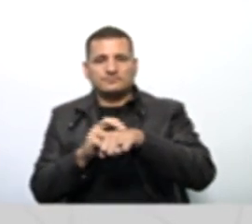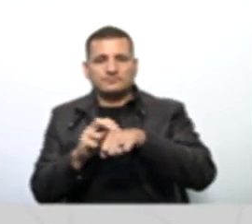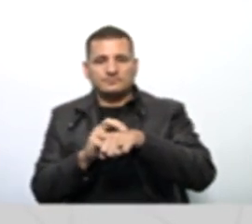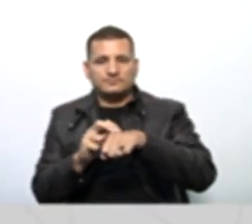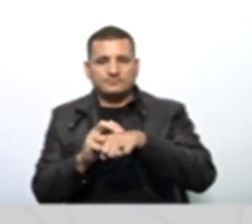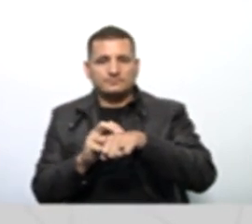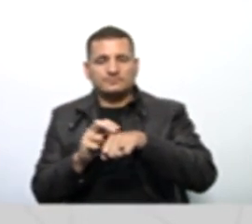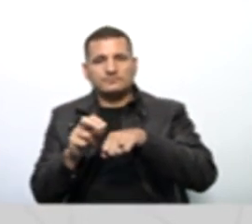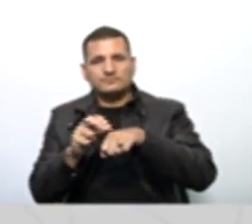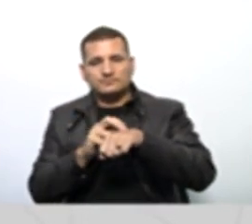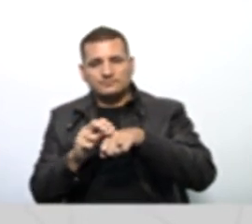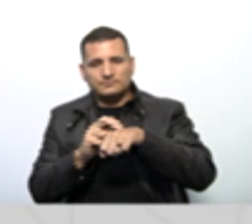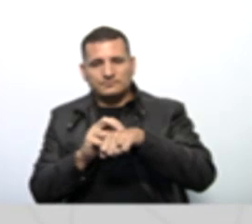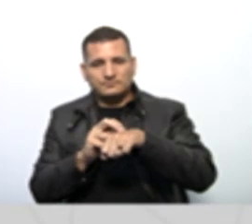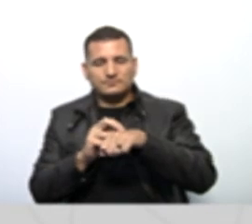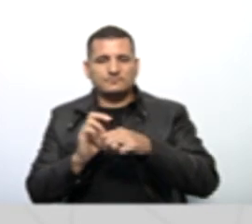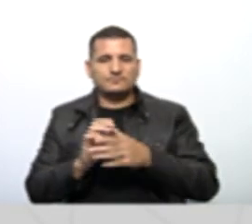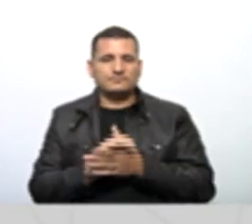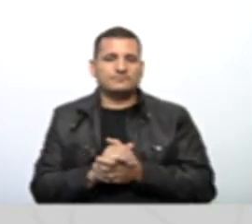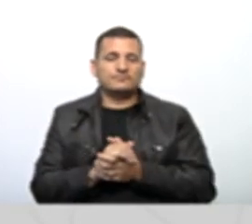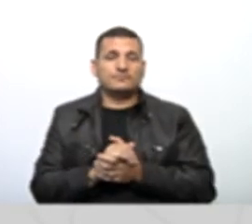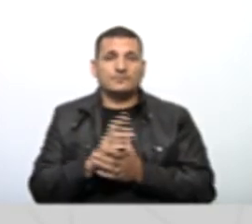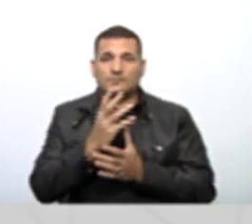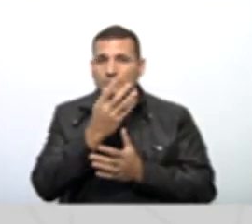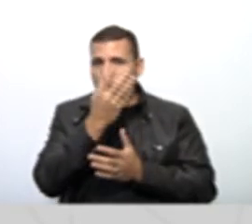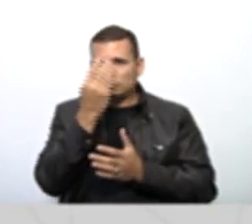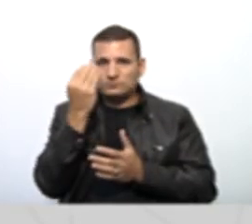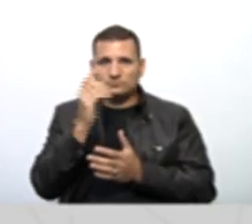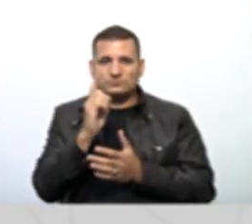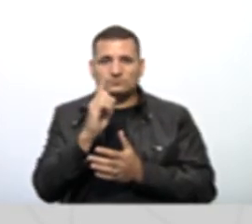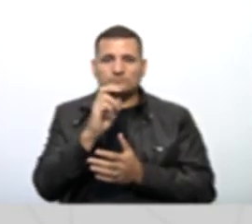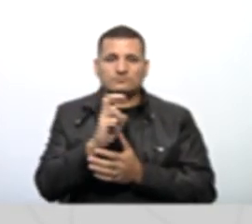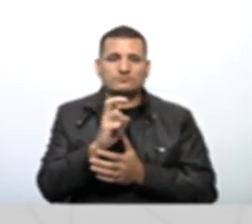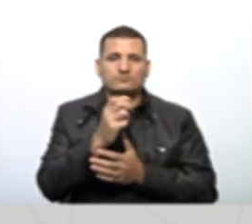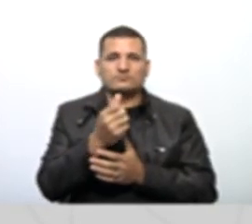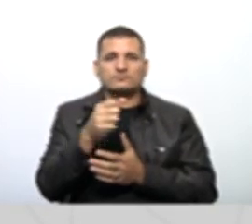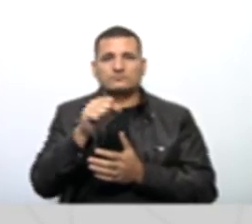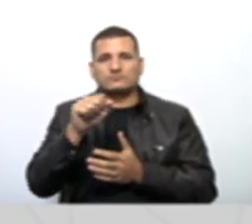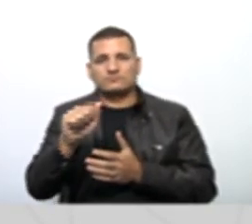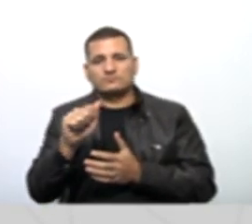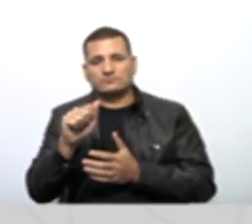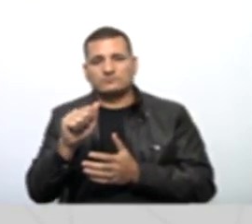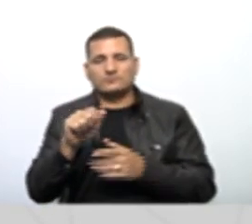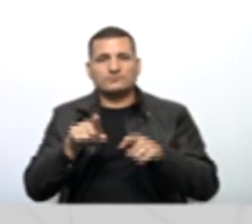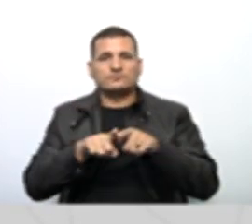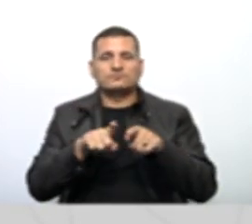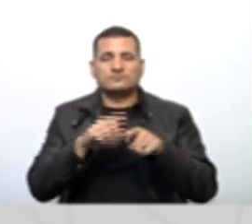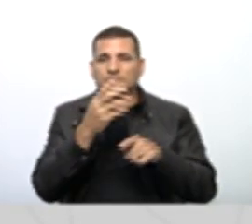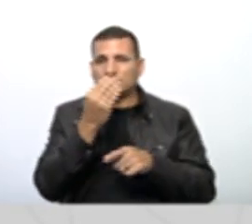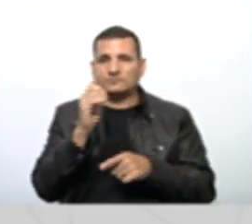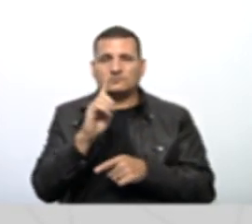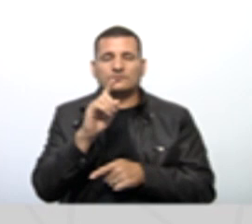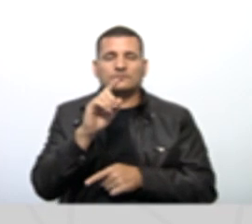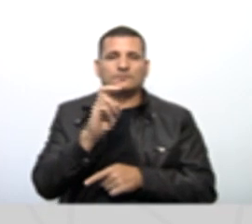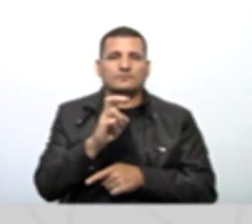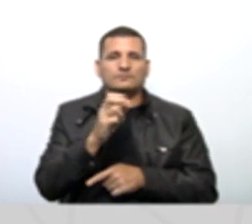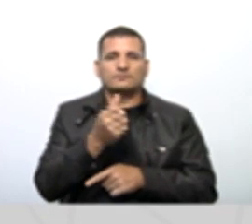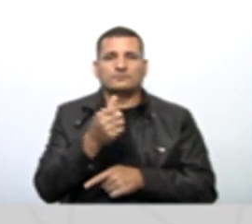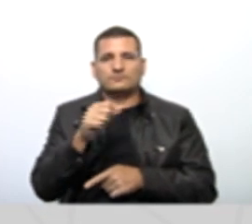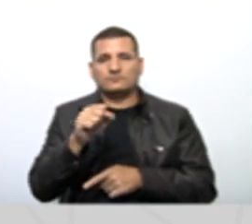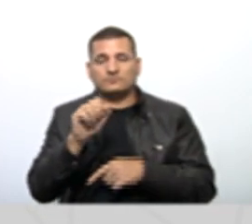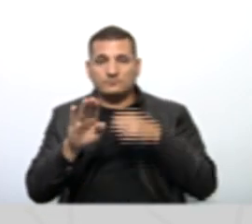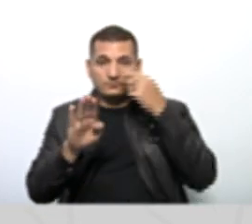verde então não esqueça o 5008 a e também não esqueça o 5008 me essa